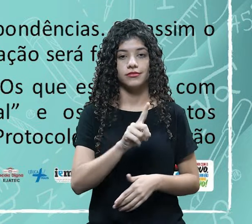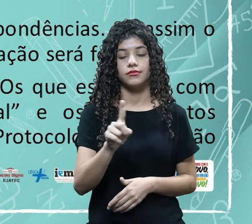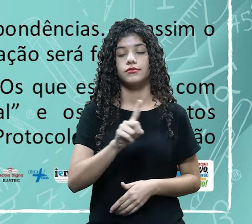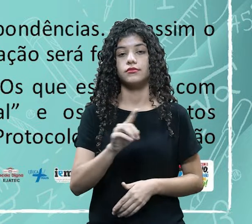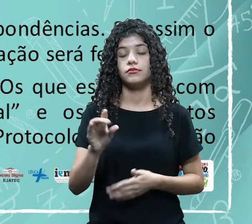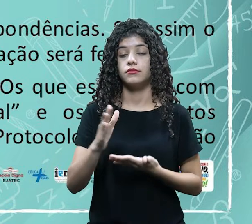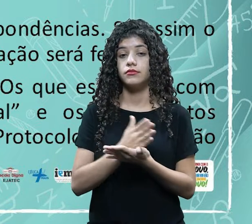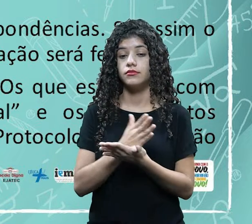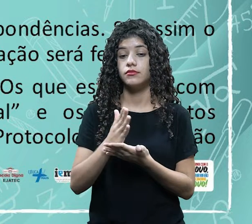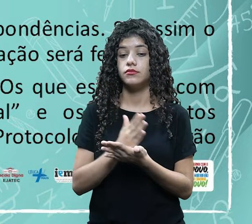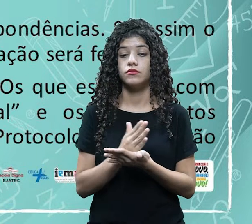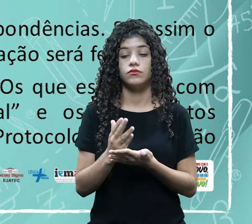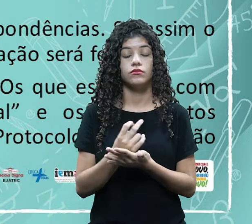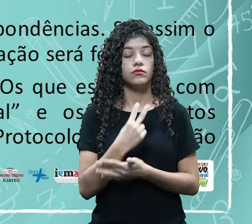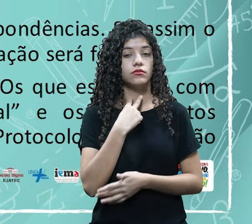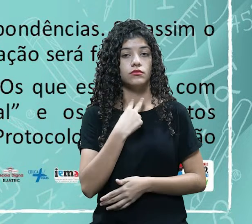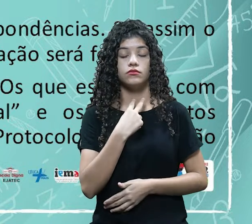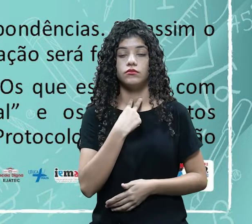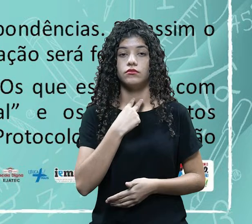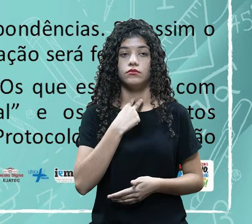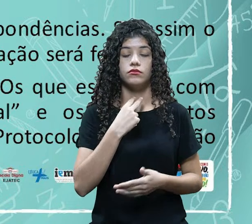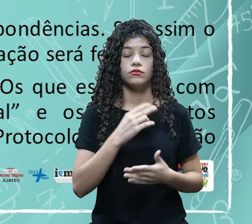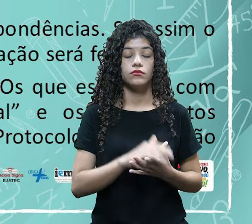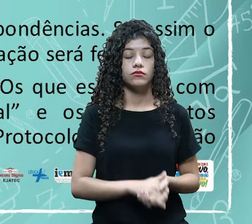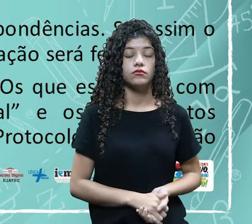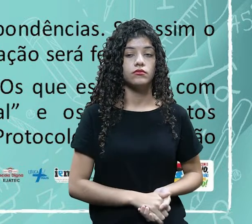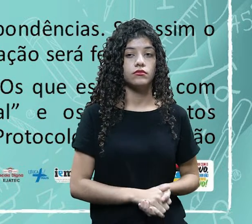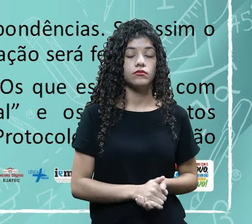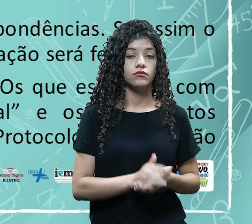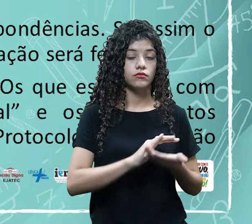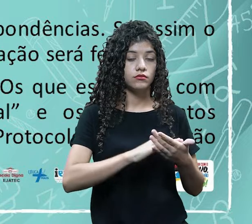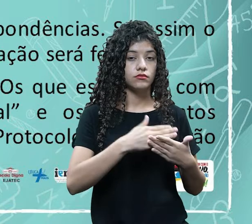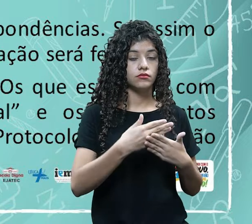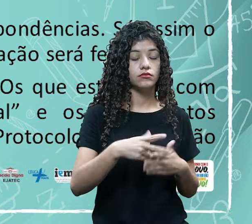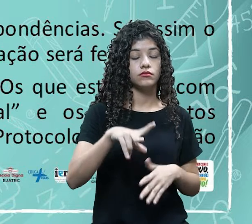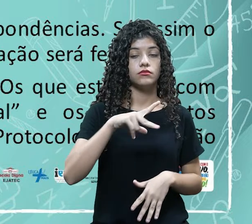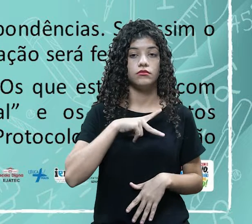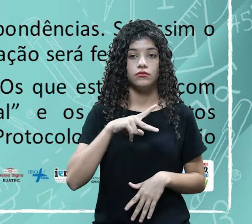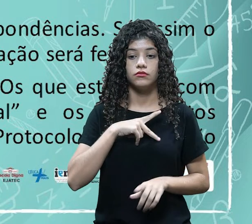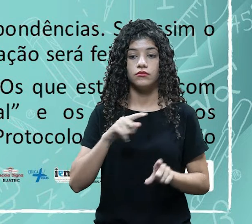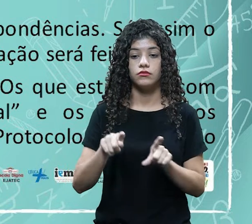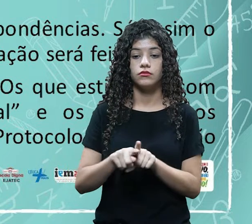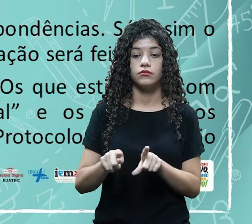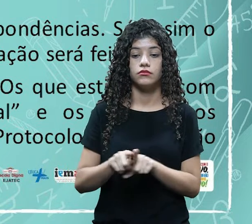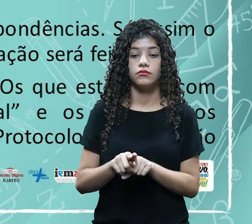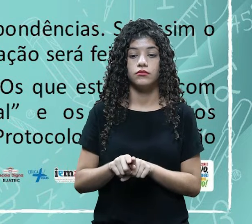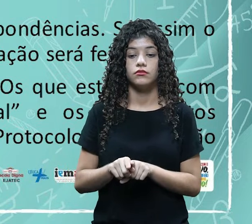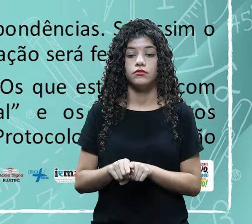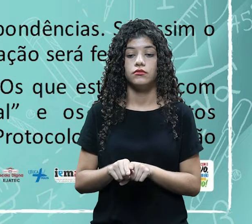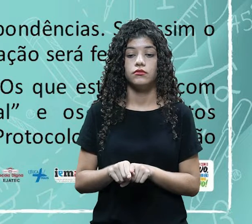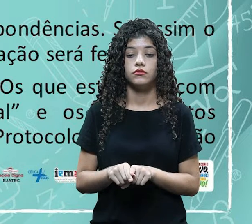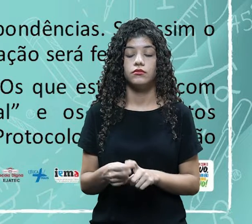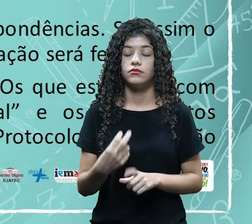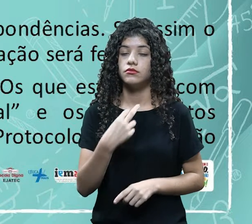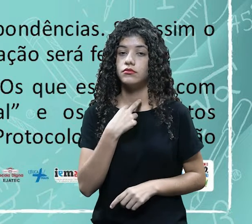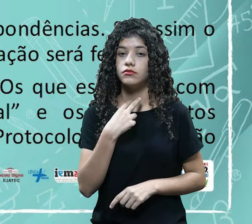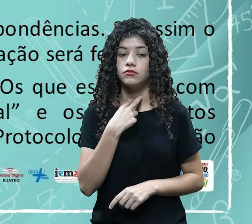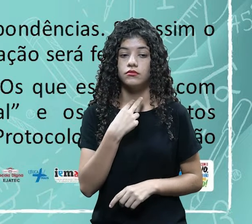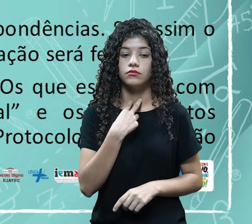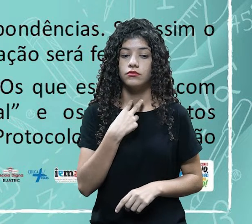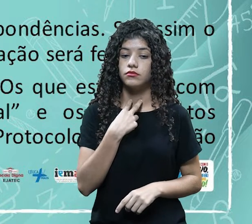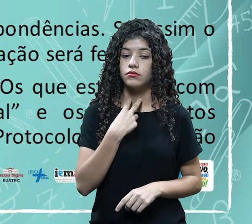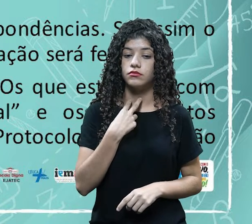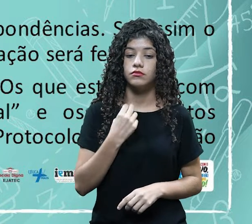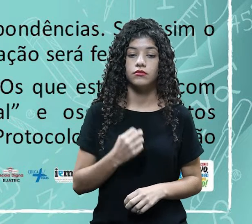documentos sigilosos, restritos, confidenciais, né? Ou particulares. Então, esses documentos, de fato, eles não podem